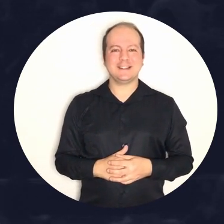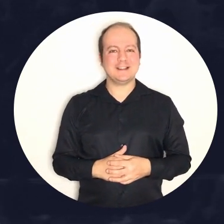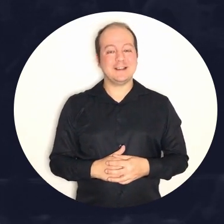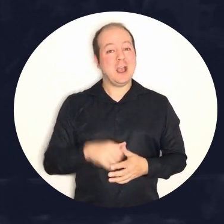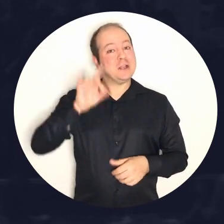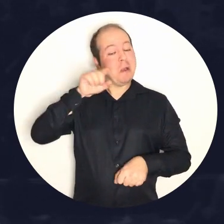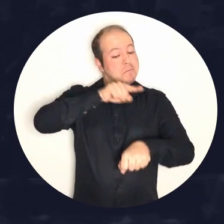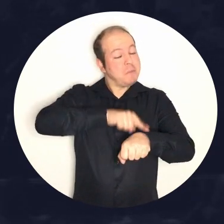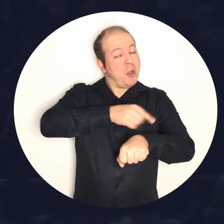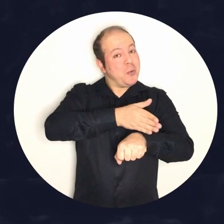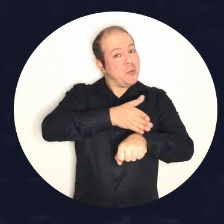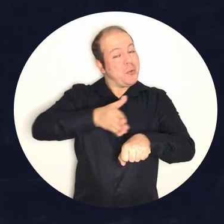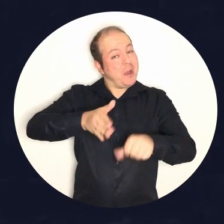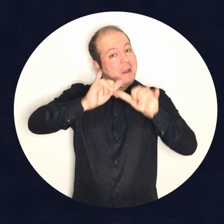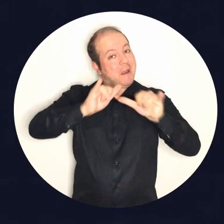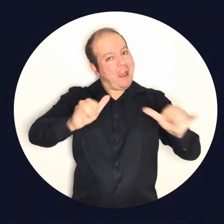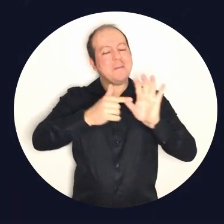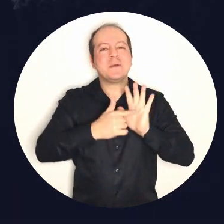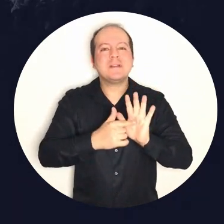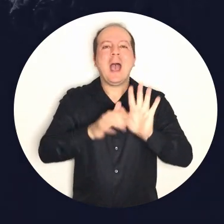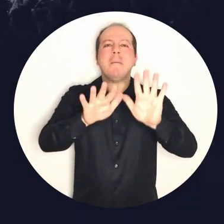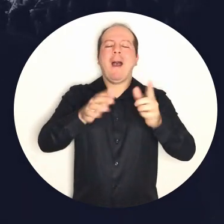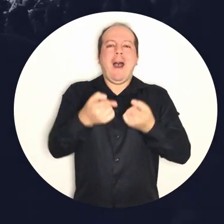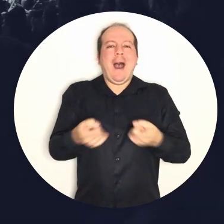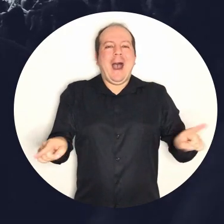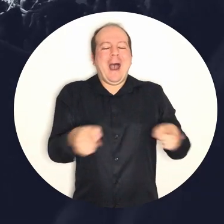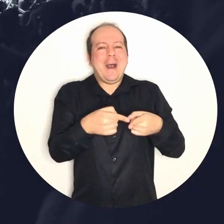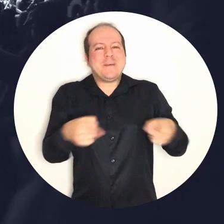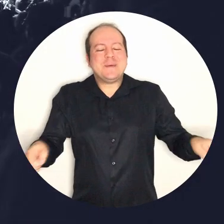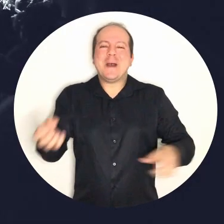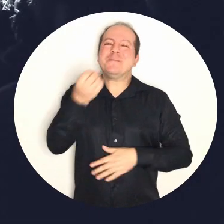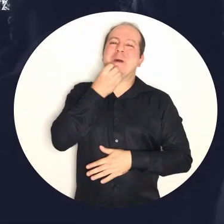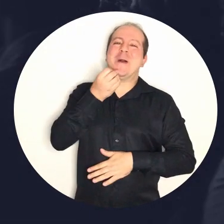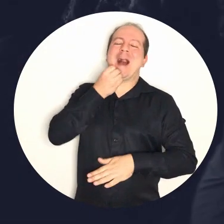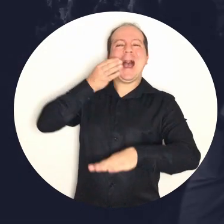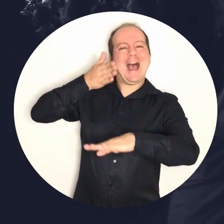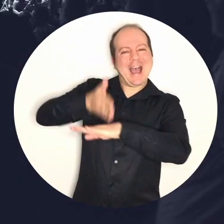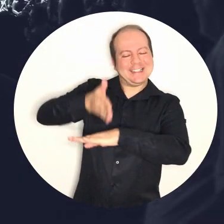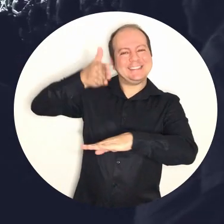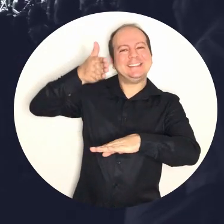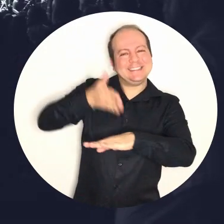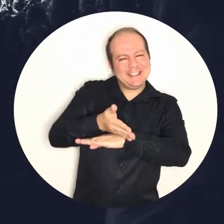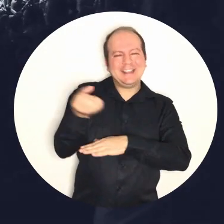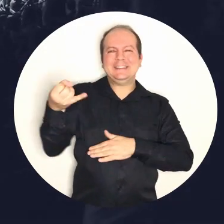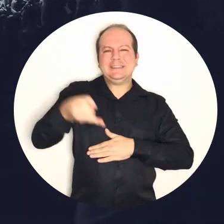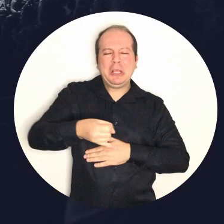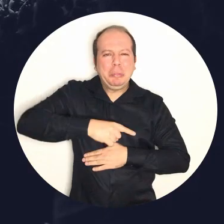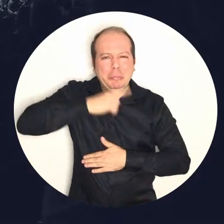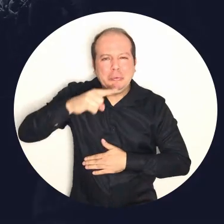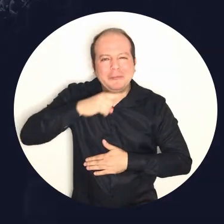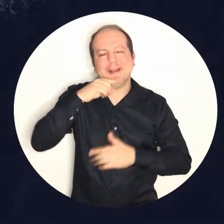Só o tempo dirá. Mas que a música vai ser boa e acessível, disso não temos